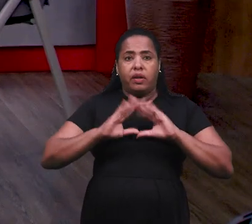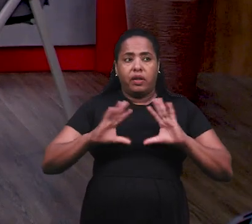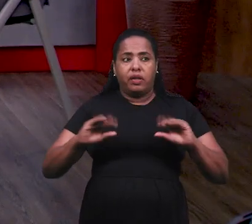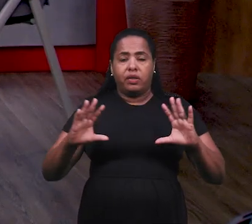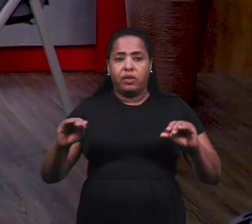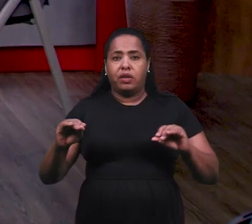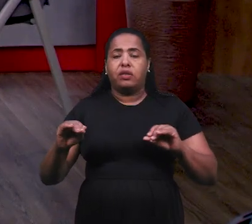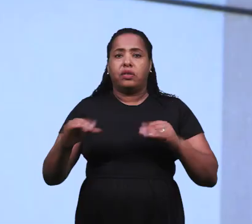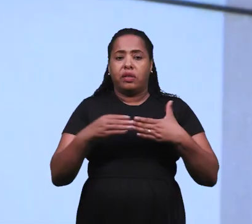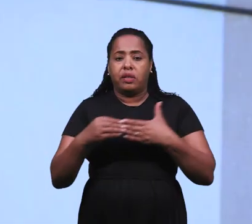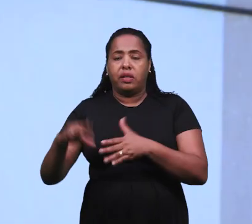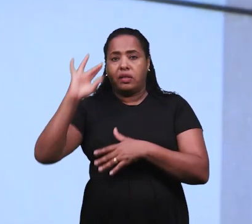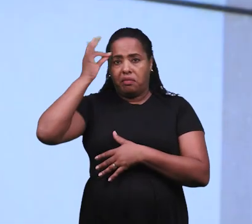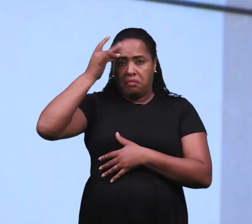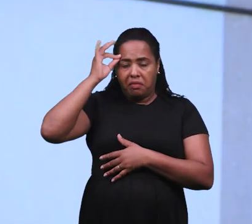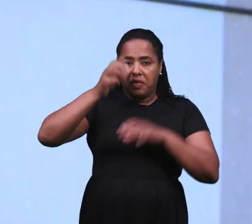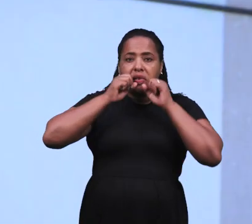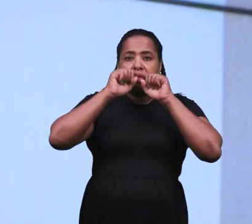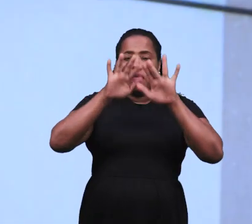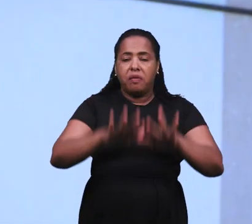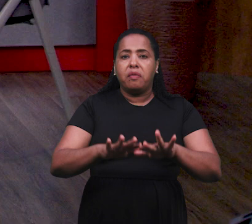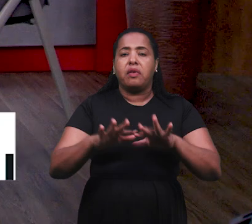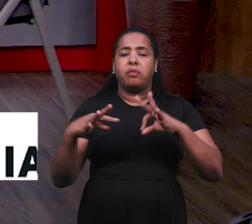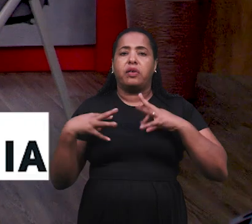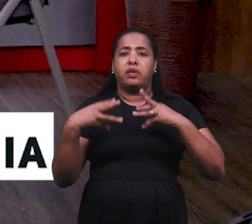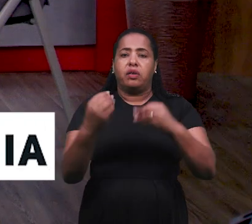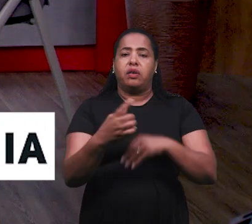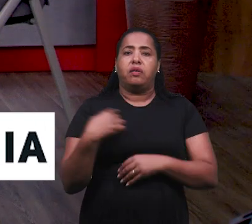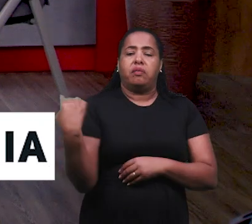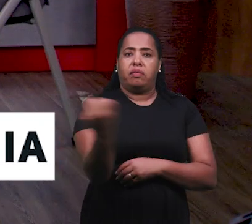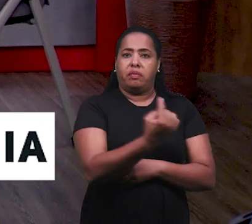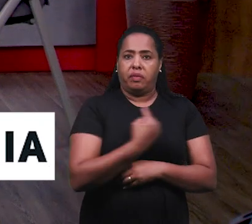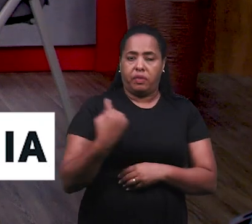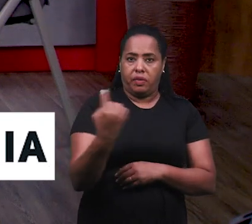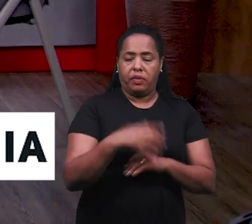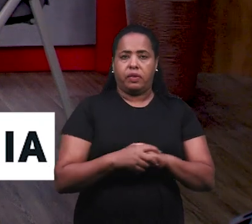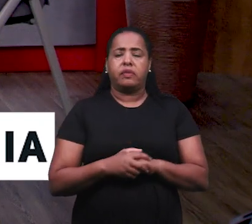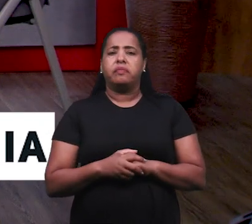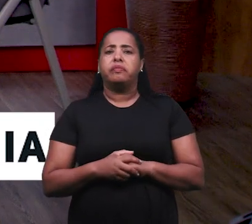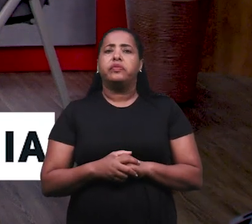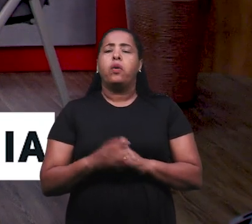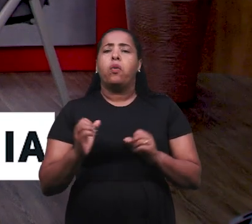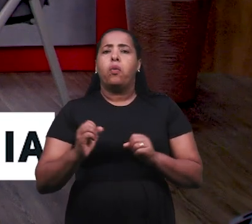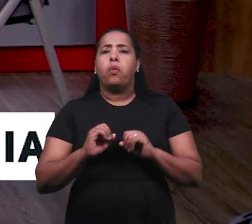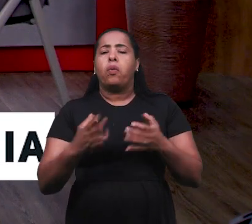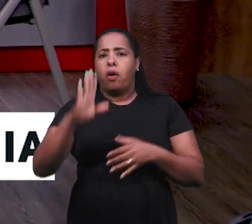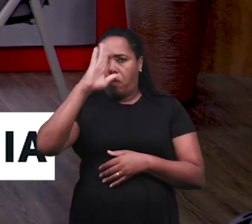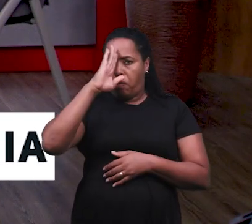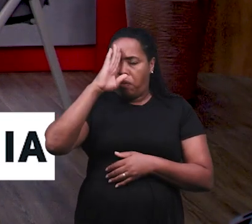direcionamento espiritual tem sido uma grande bênção para todos nós. Muito bom. E, o Douglas, quais os principais